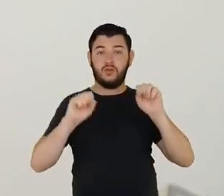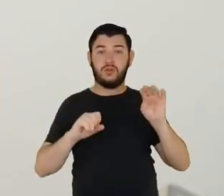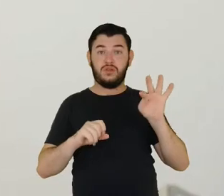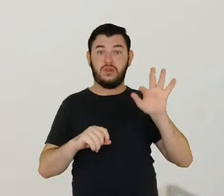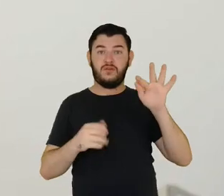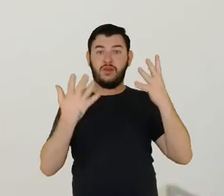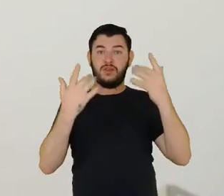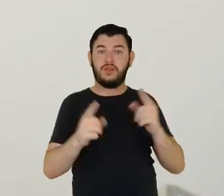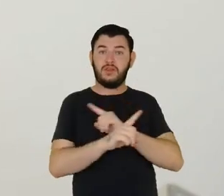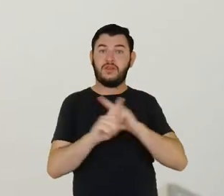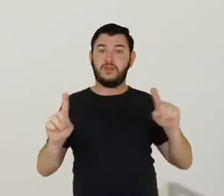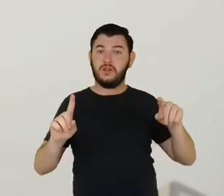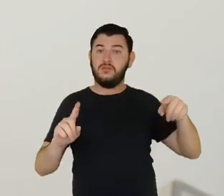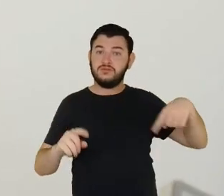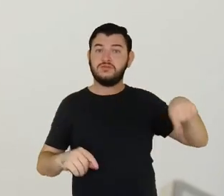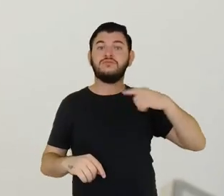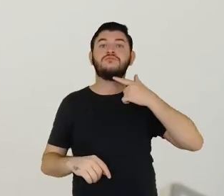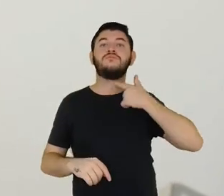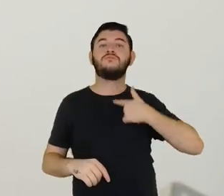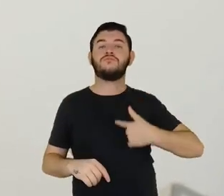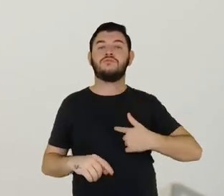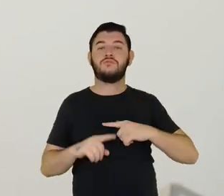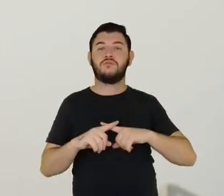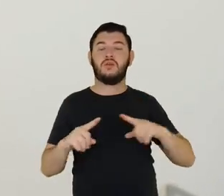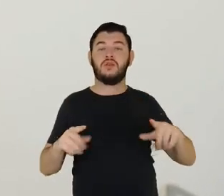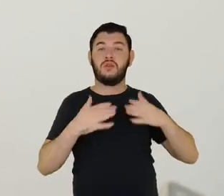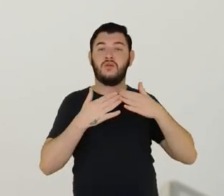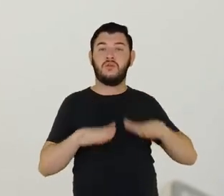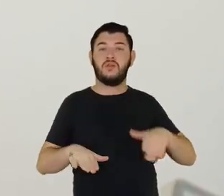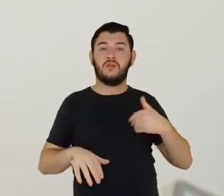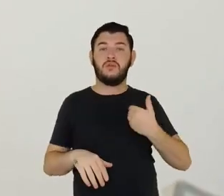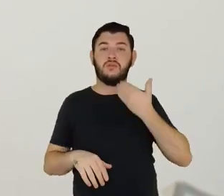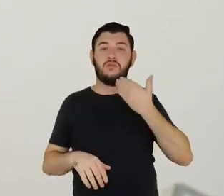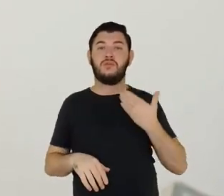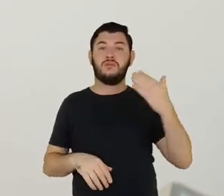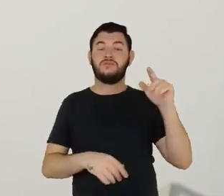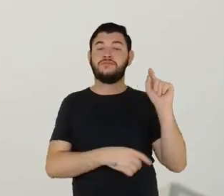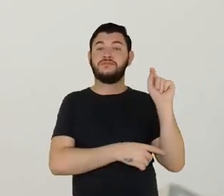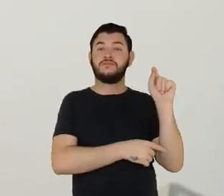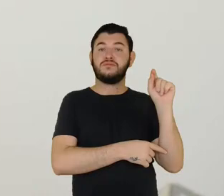exigiram que o TikTok, que é chinês, fosse vendido para um americano. Sim. Quer dizer,